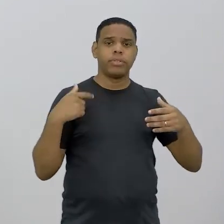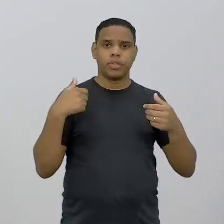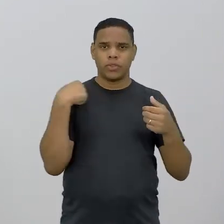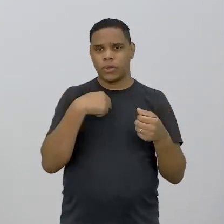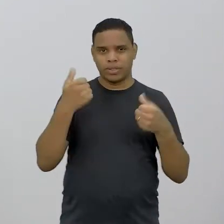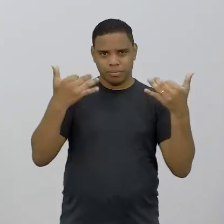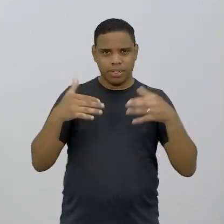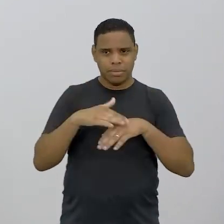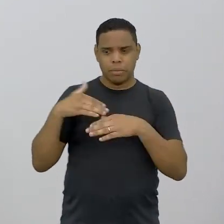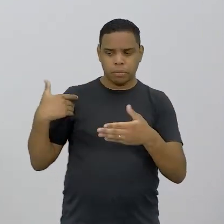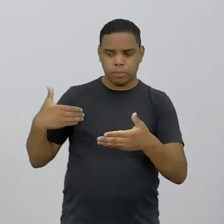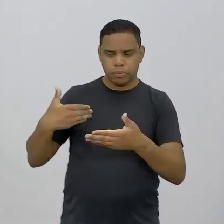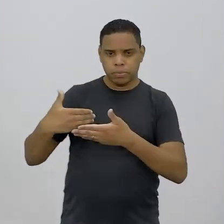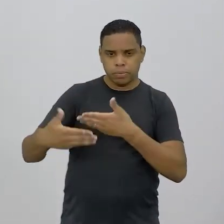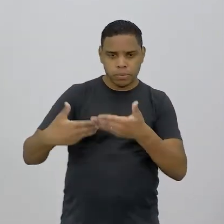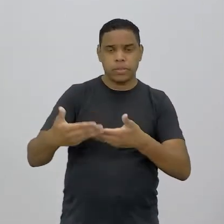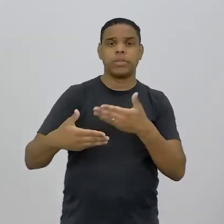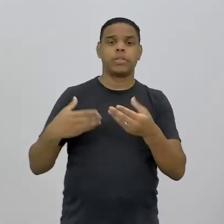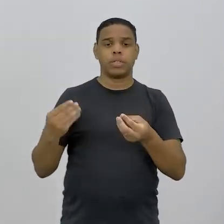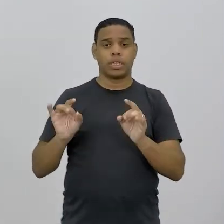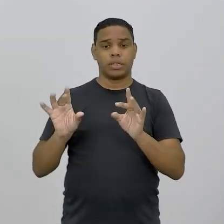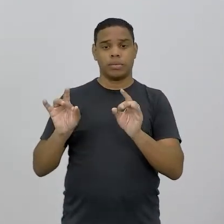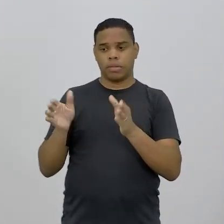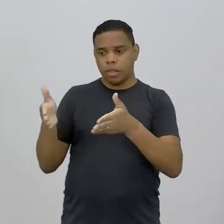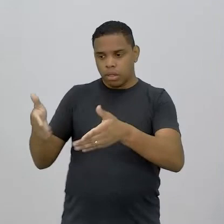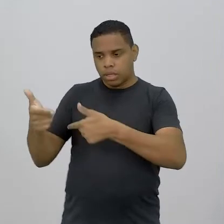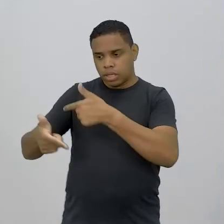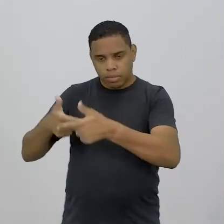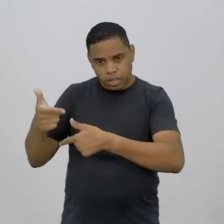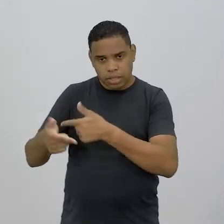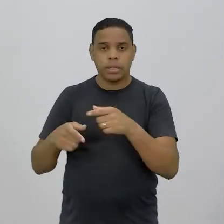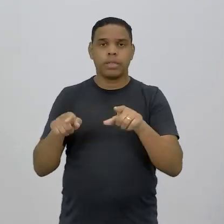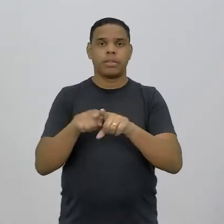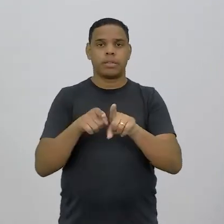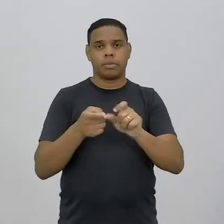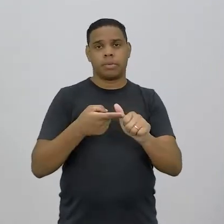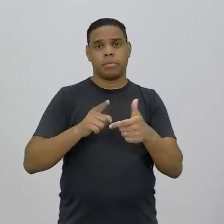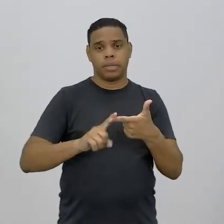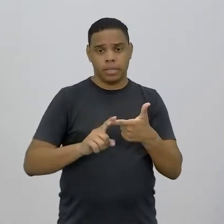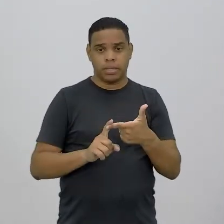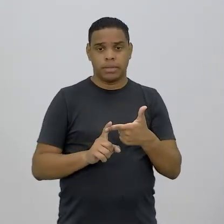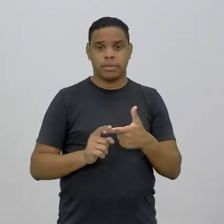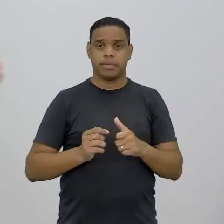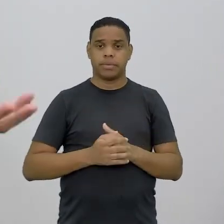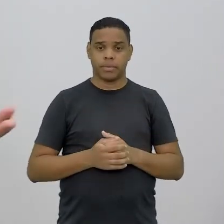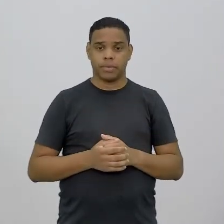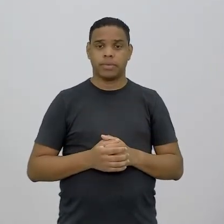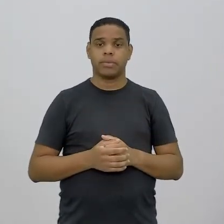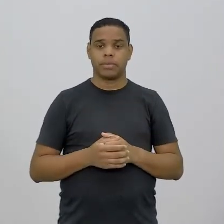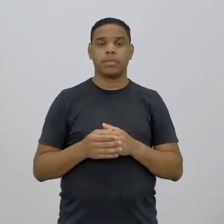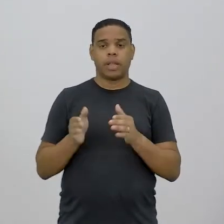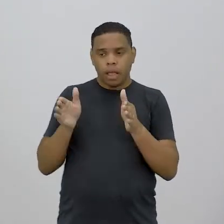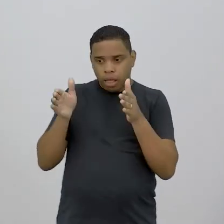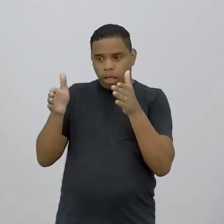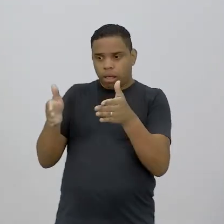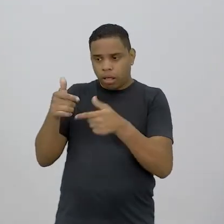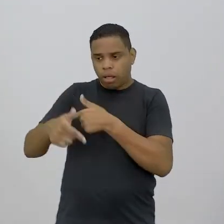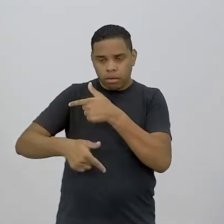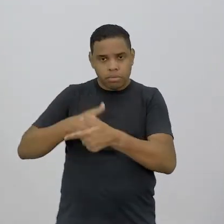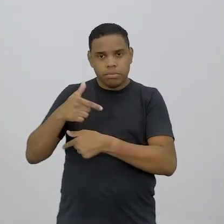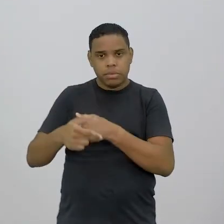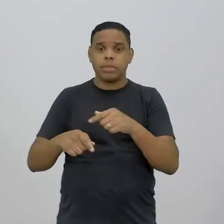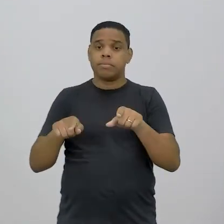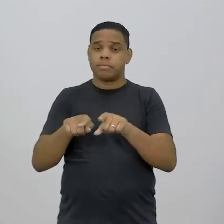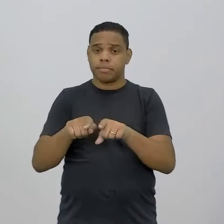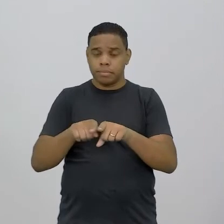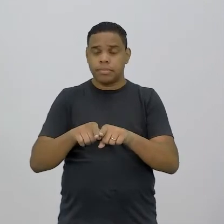havíamos falado, que conta com a especialização, que conta também com a alienação, é o próprio conceito, né? Mas